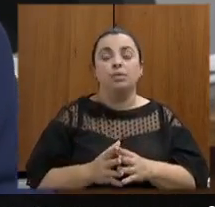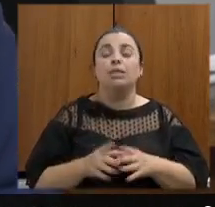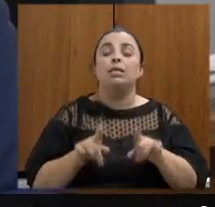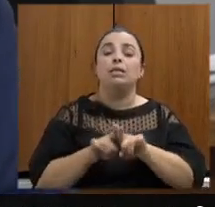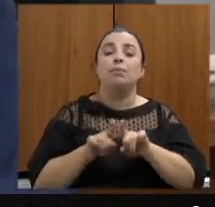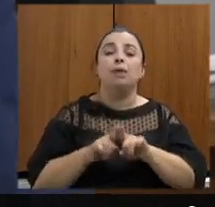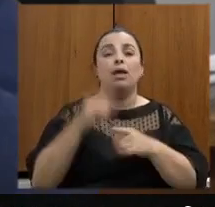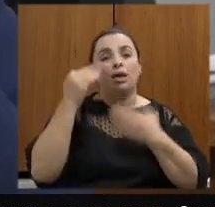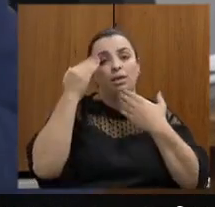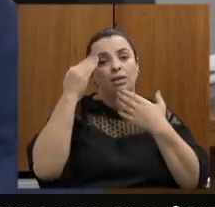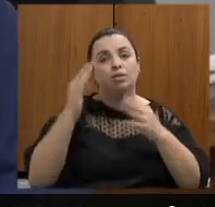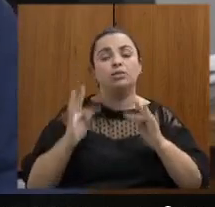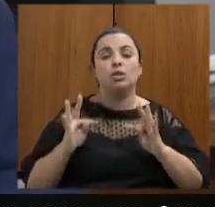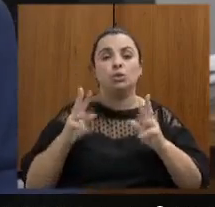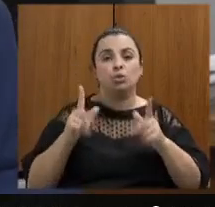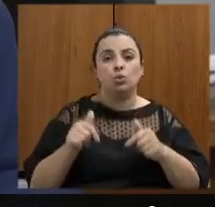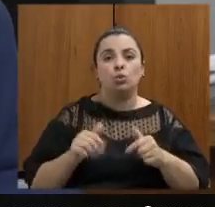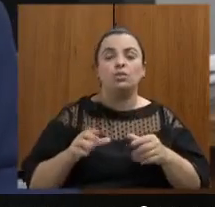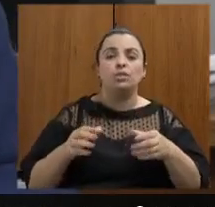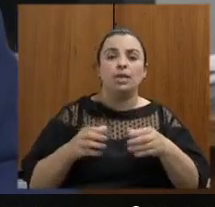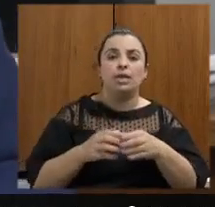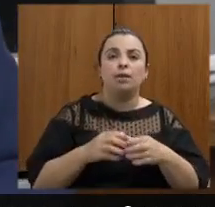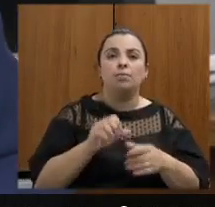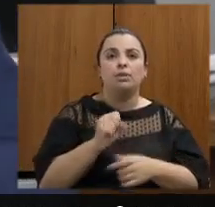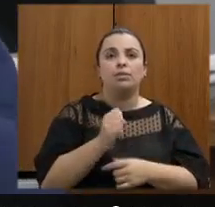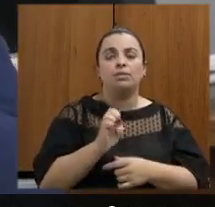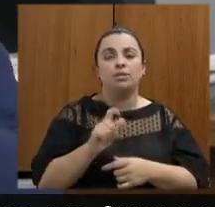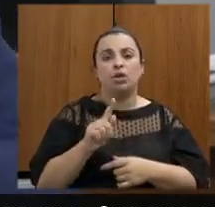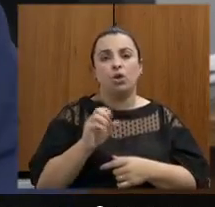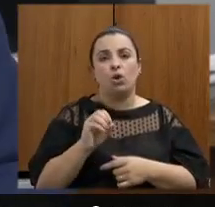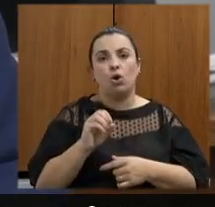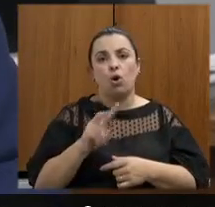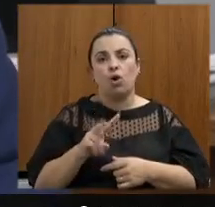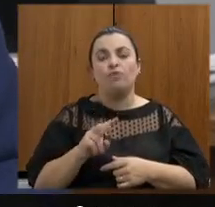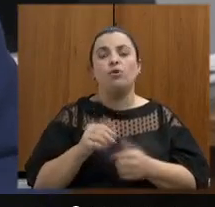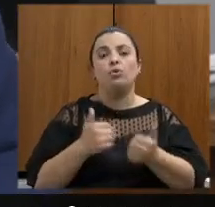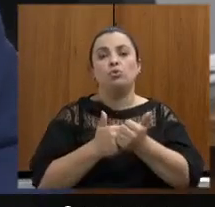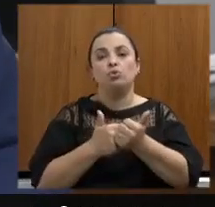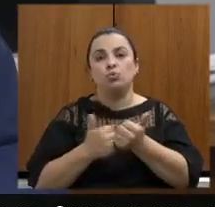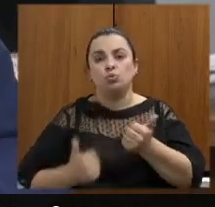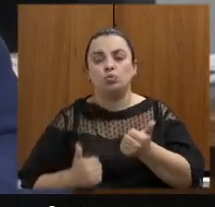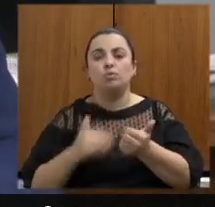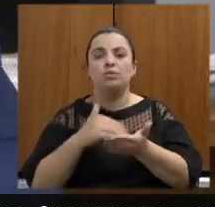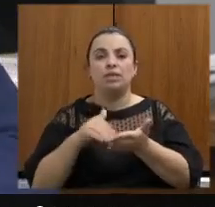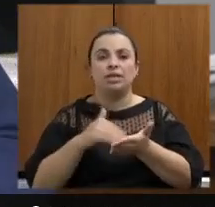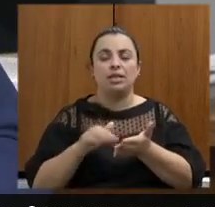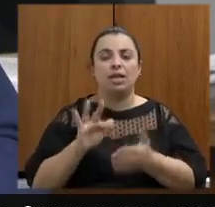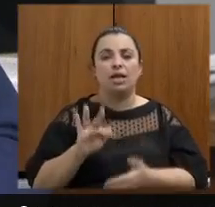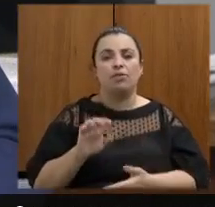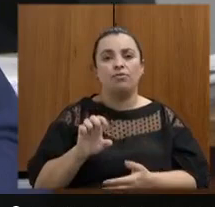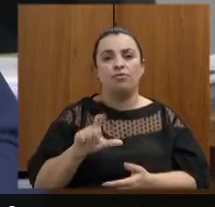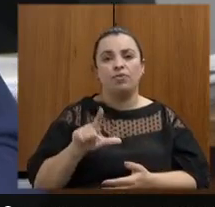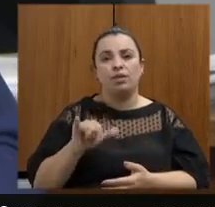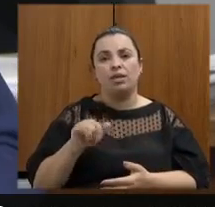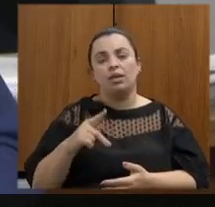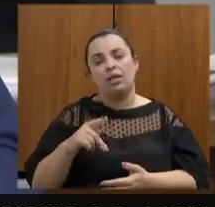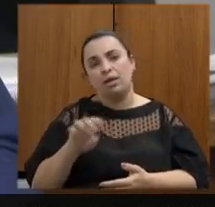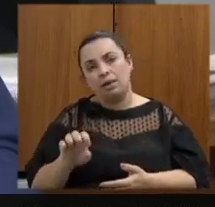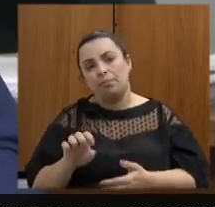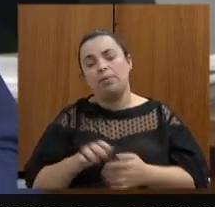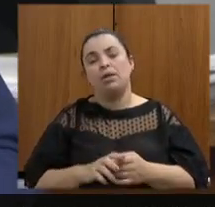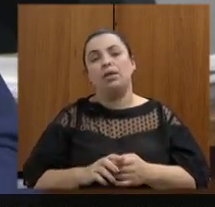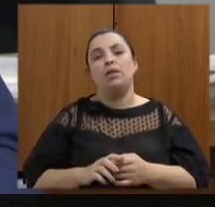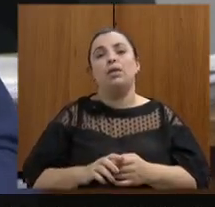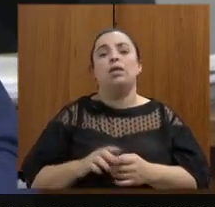agradecimento a todos da equipe da segov nossa subsecretário Felipe Melo aqui o geral presente também da equipe do Felipe e a todos